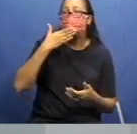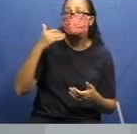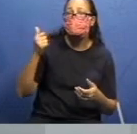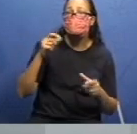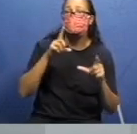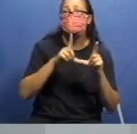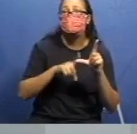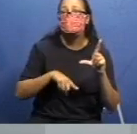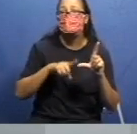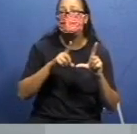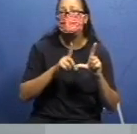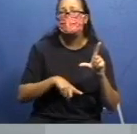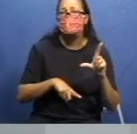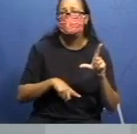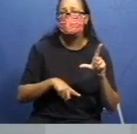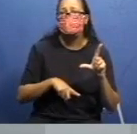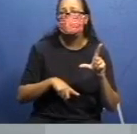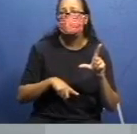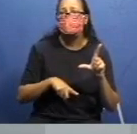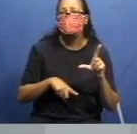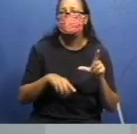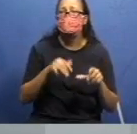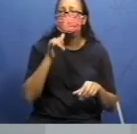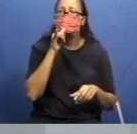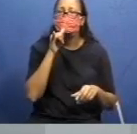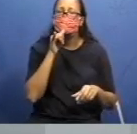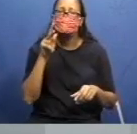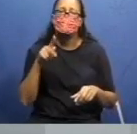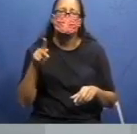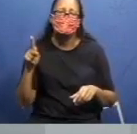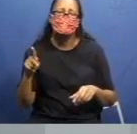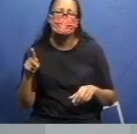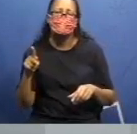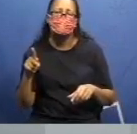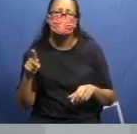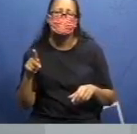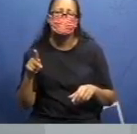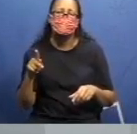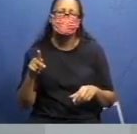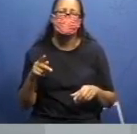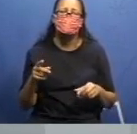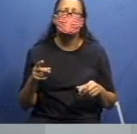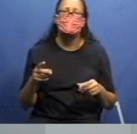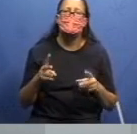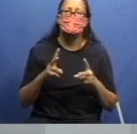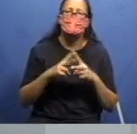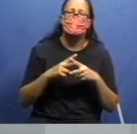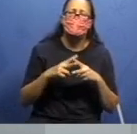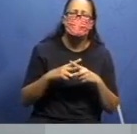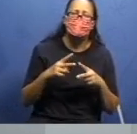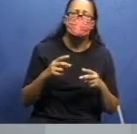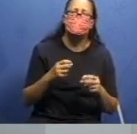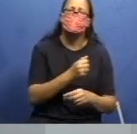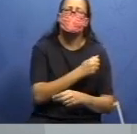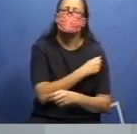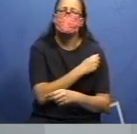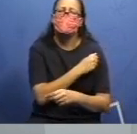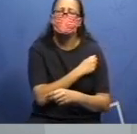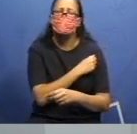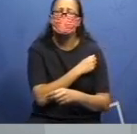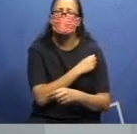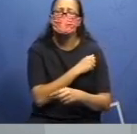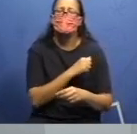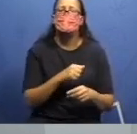quando a professora briga com a gente, que a gente precisa melhorar a letrinha, quando a gente melhora a coordenação motora, a letrinha fica legal também.